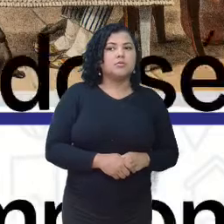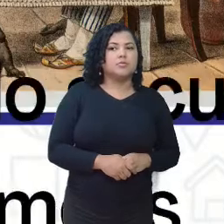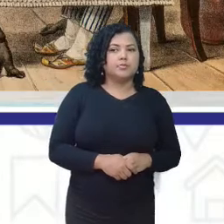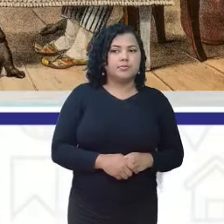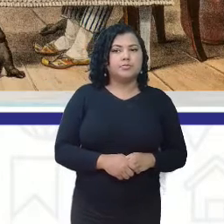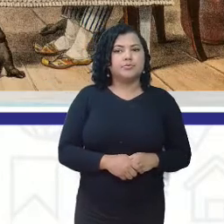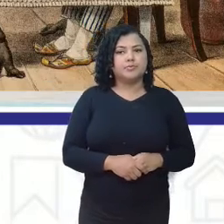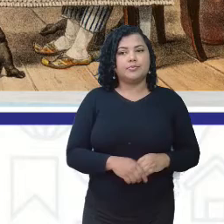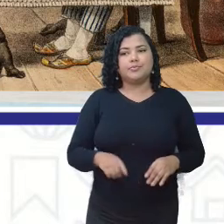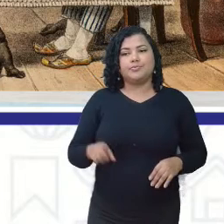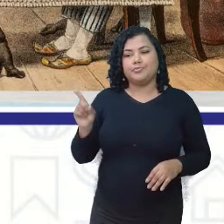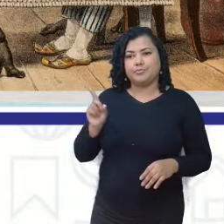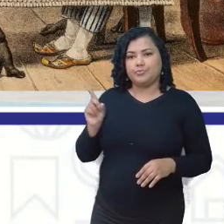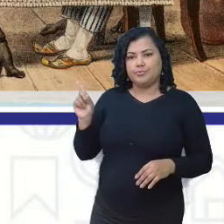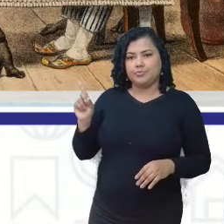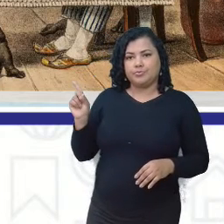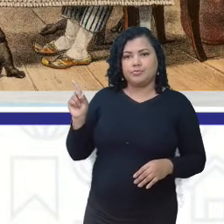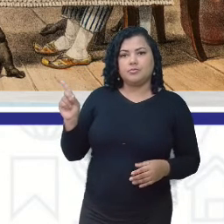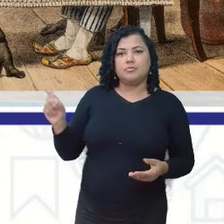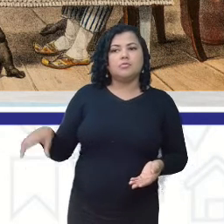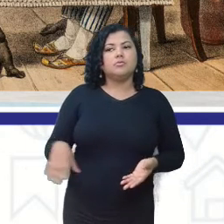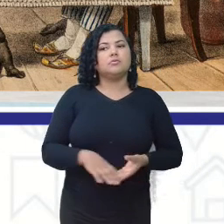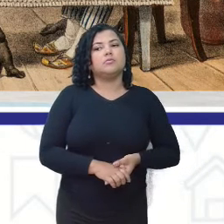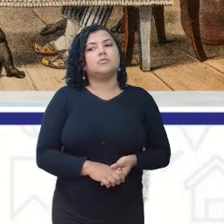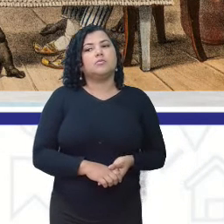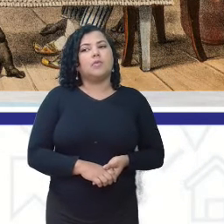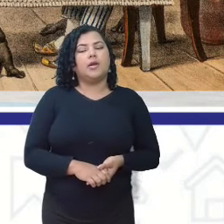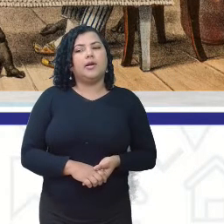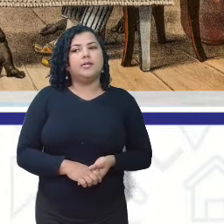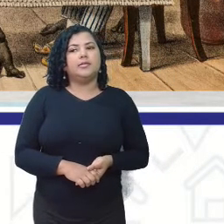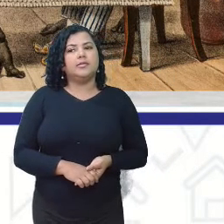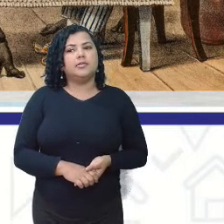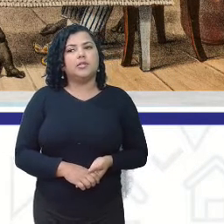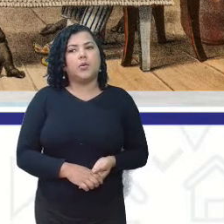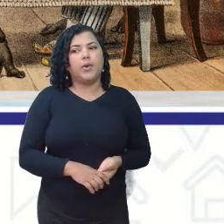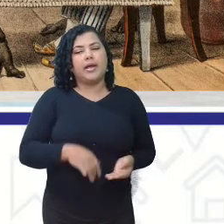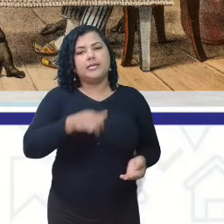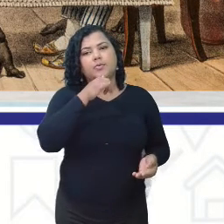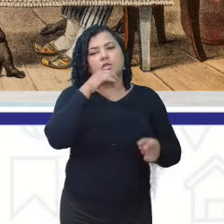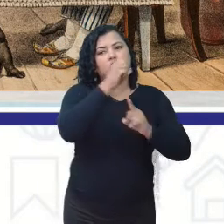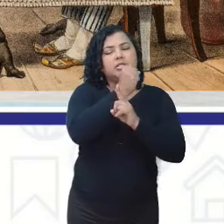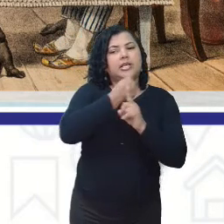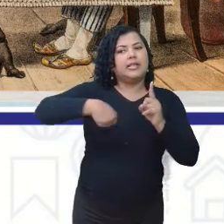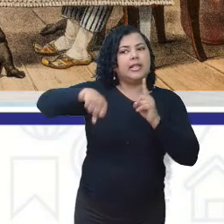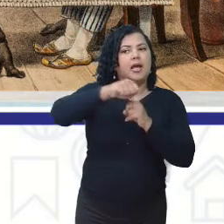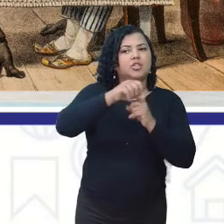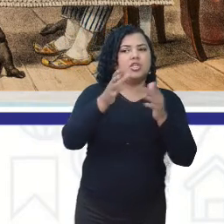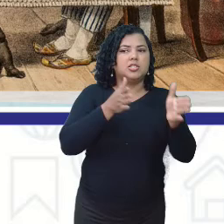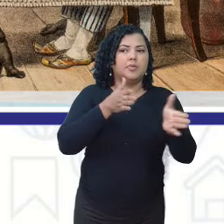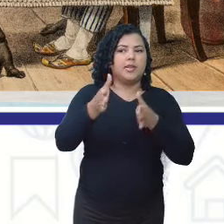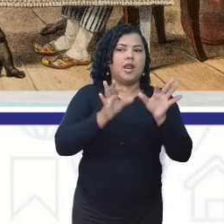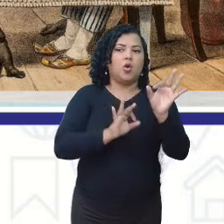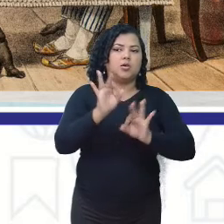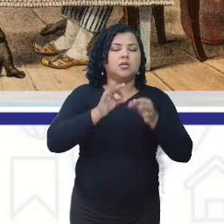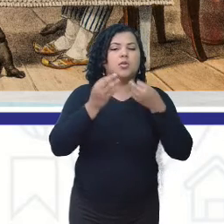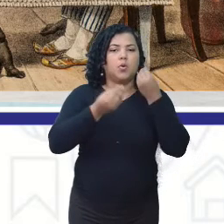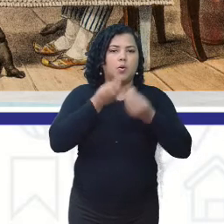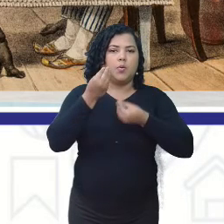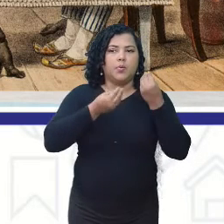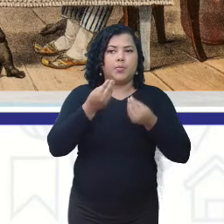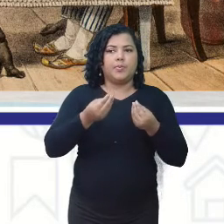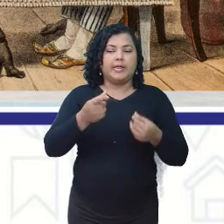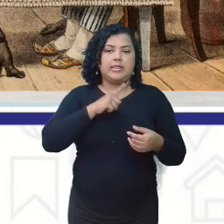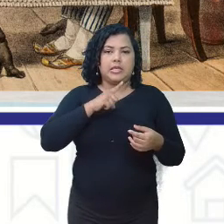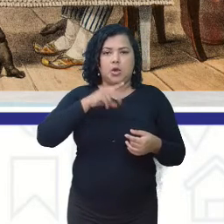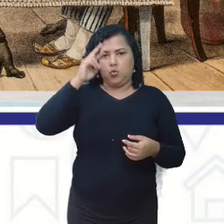resquício, né, desse período colonial. E a sociedade, durante esse período, ela era organizada da seguinte forma: existiam